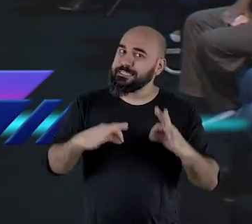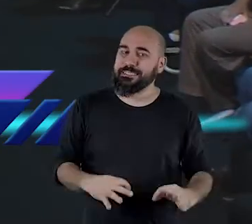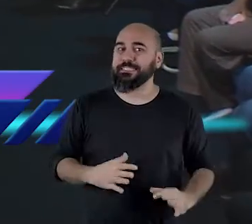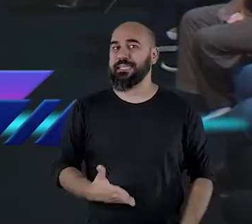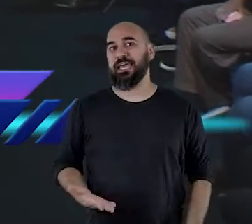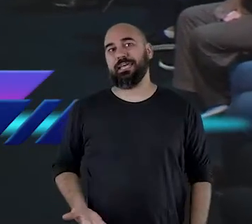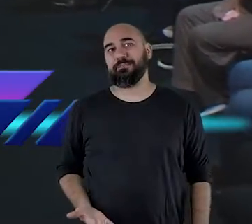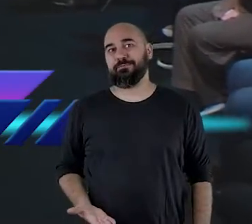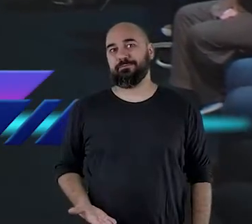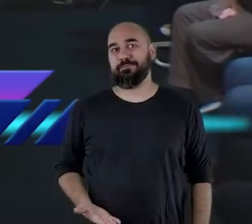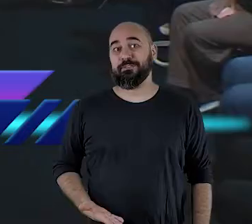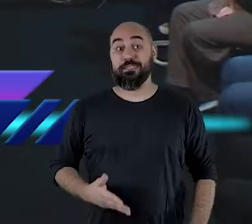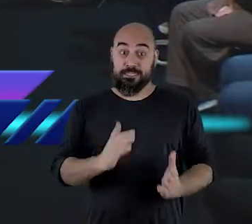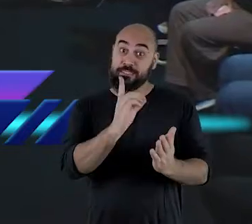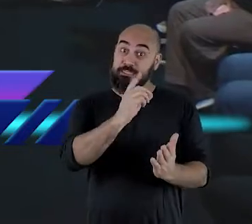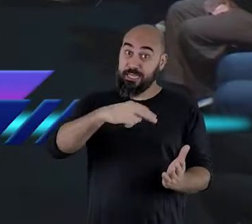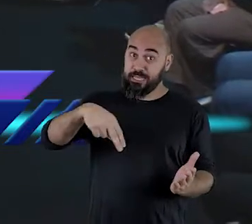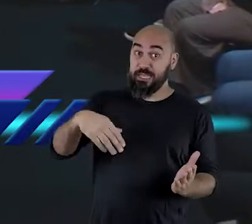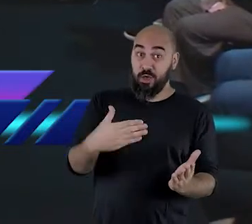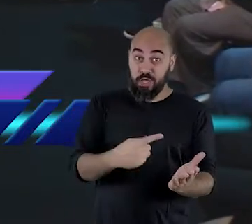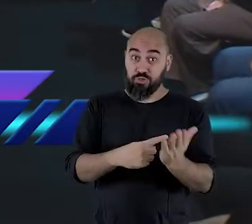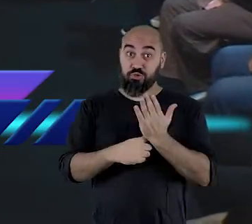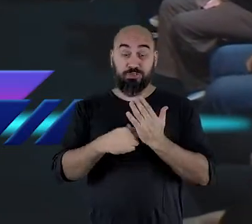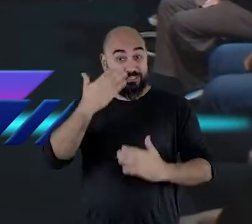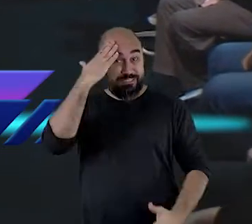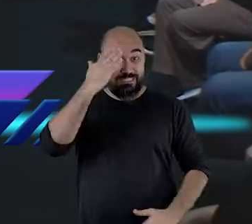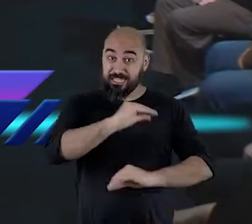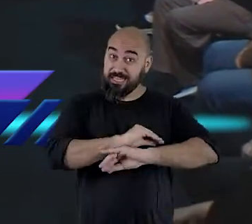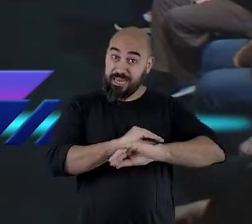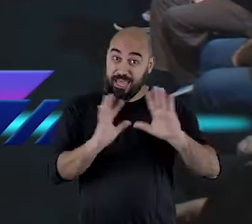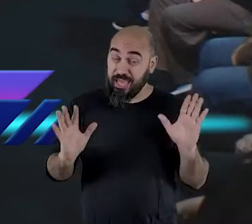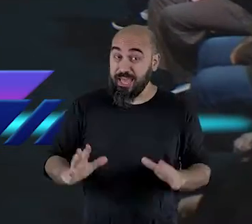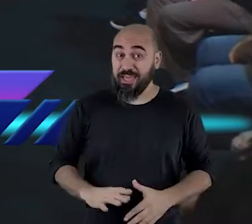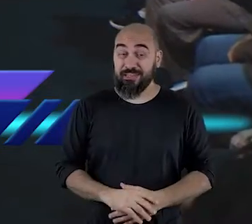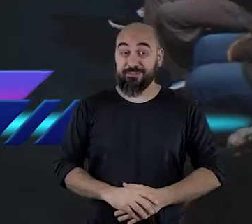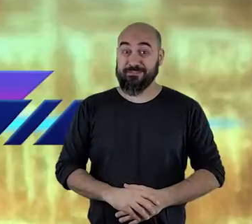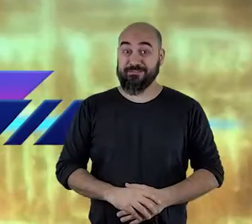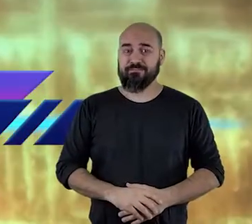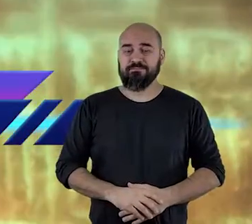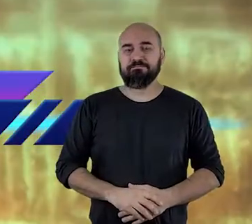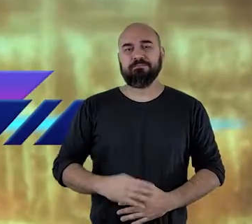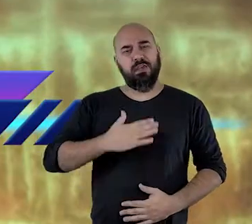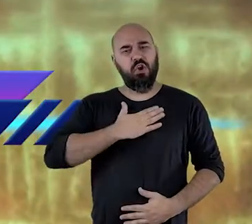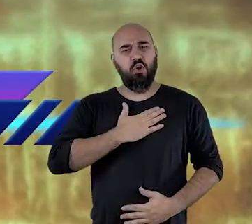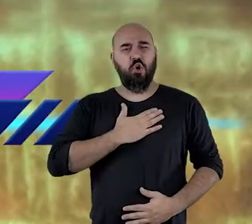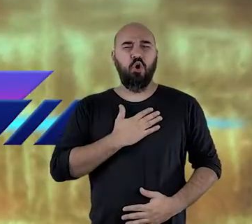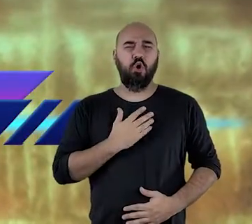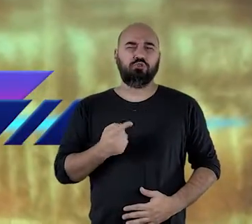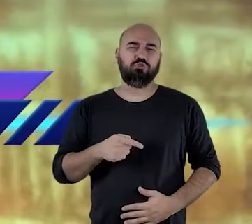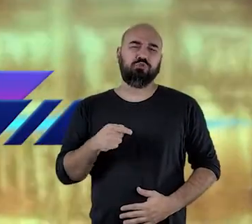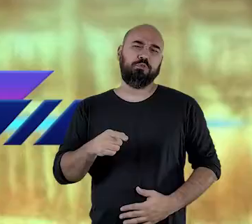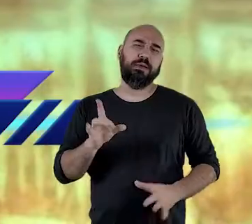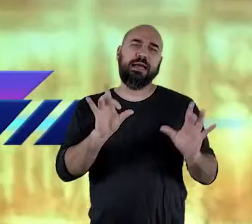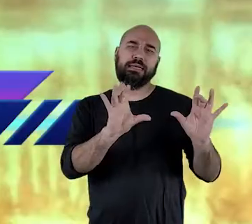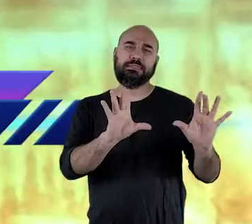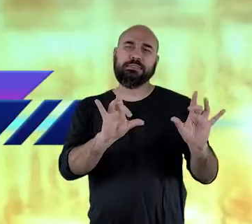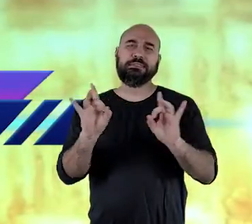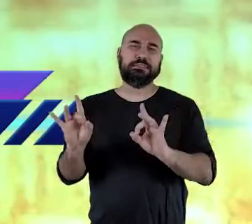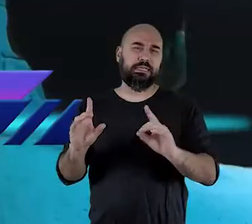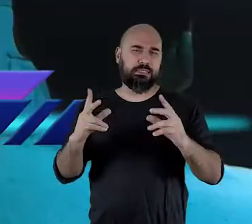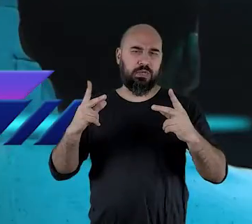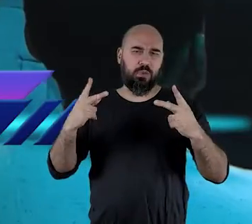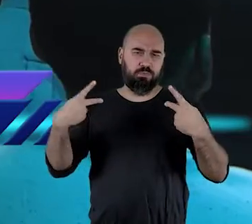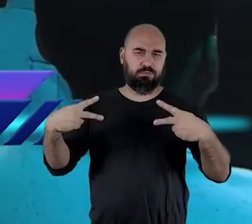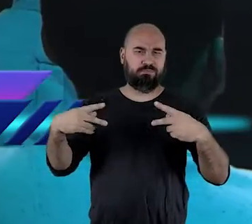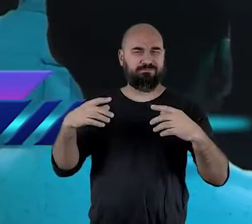neste momento da história que nós vivemos. Eu gosto de uma citação de uma autora que diz